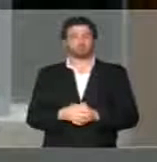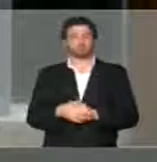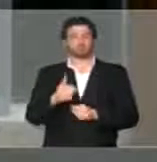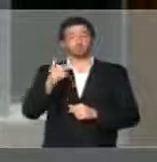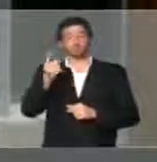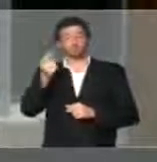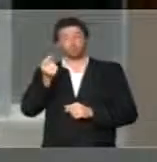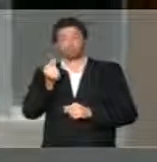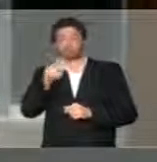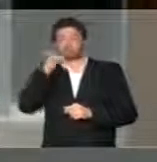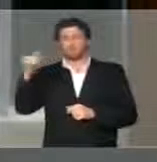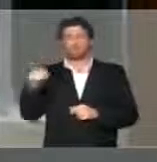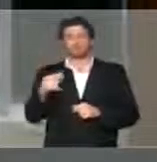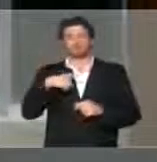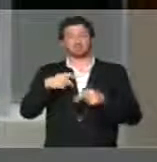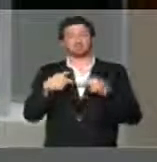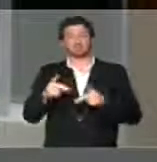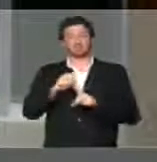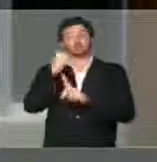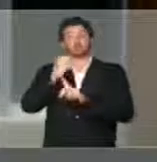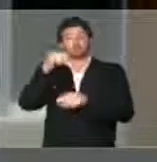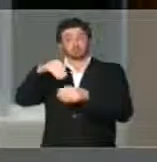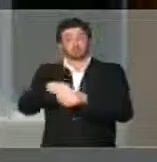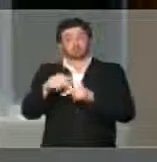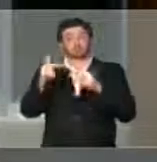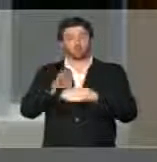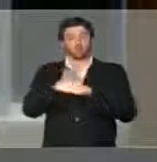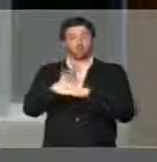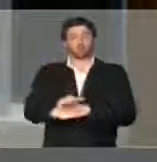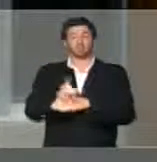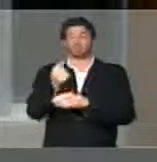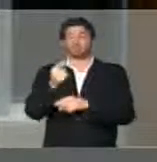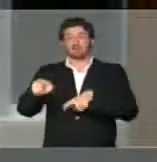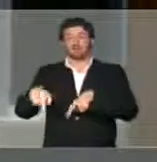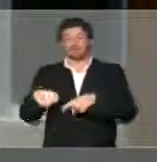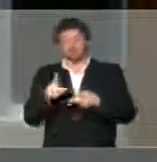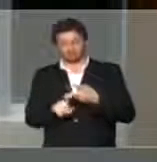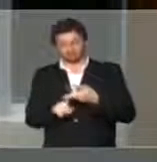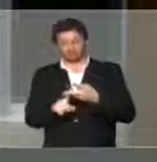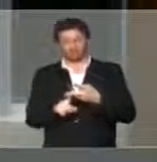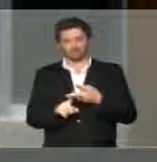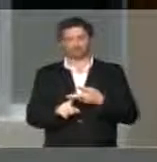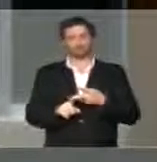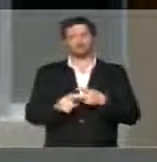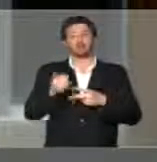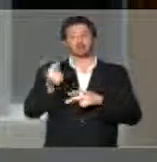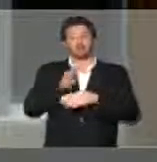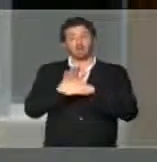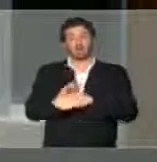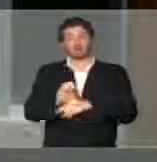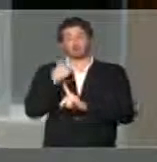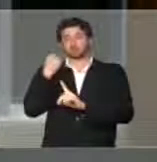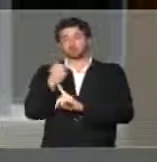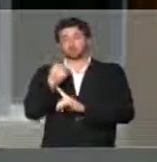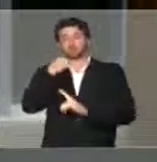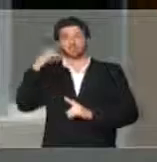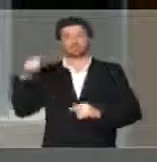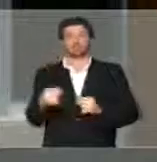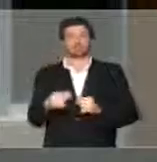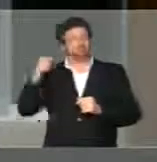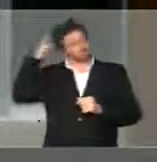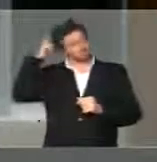da energia, com programas sociais, como subsídio para tarifa rural, como subsídio para tarifa social de energia